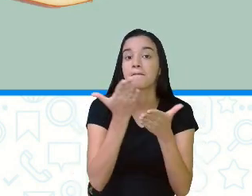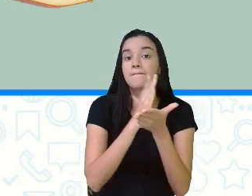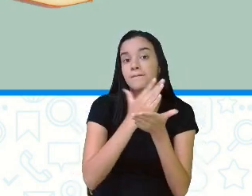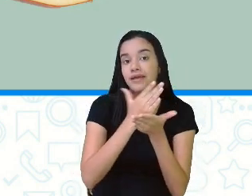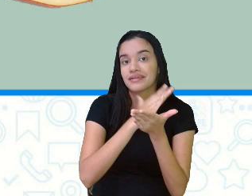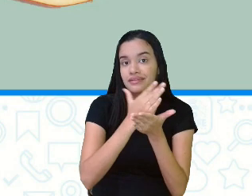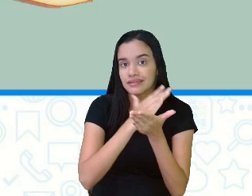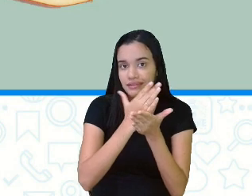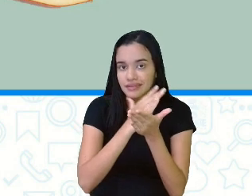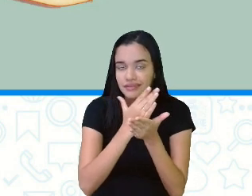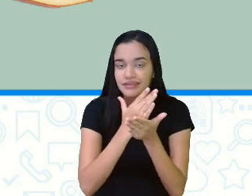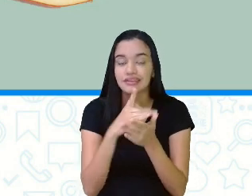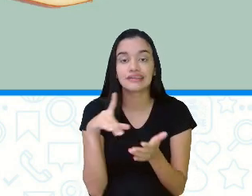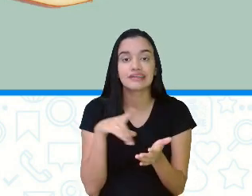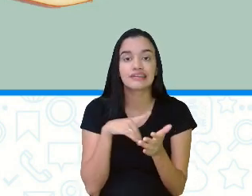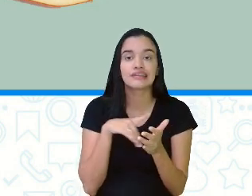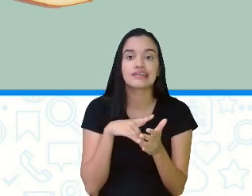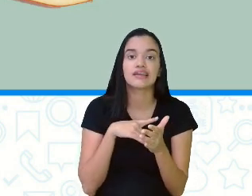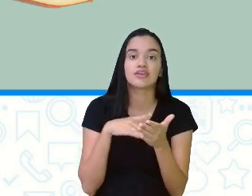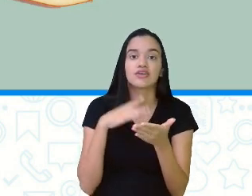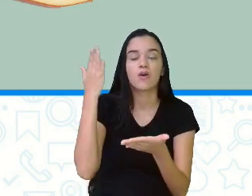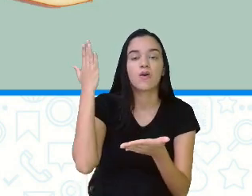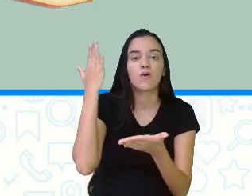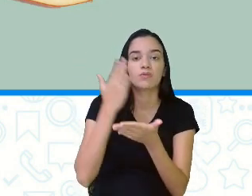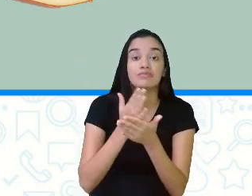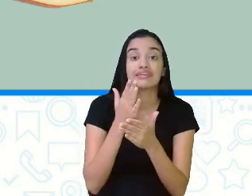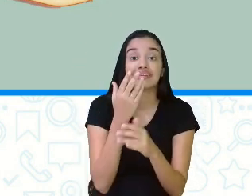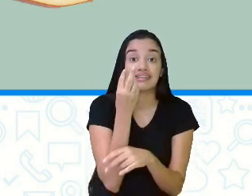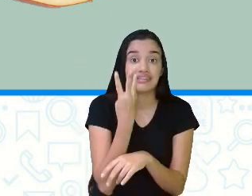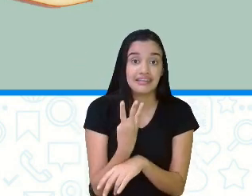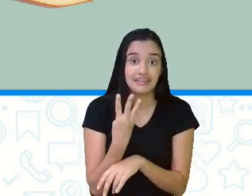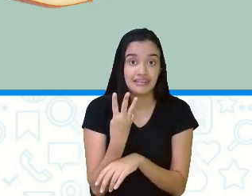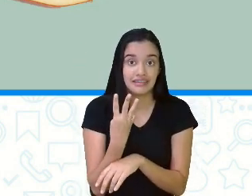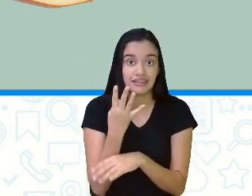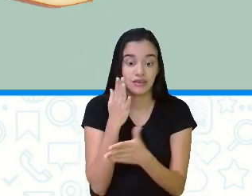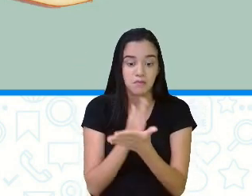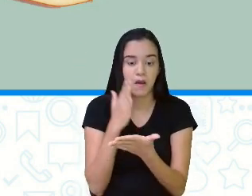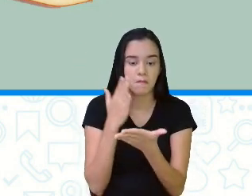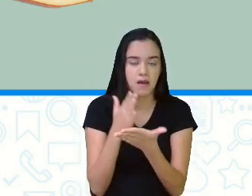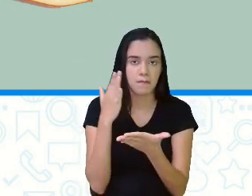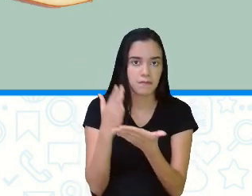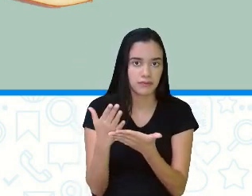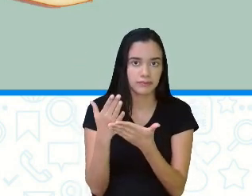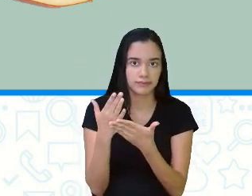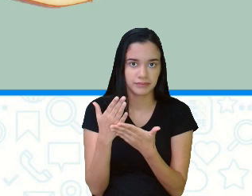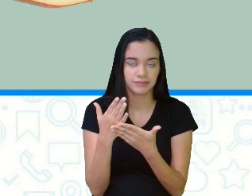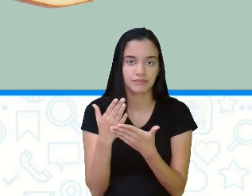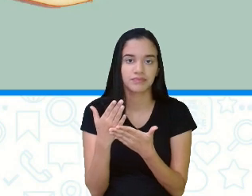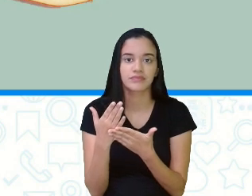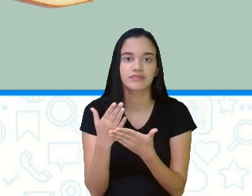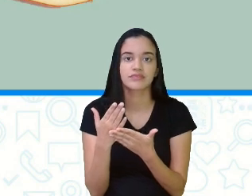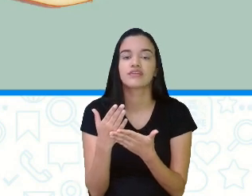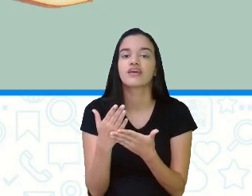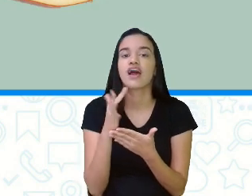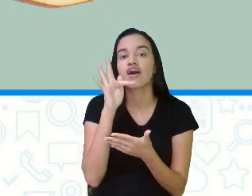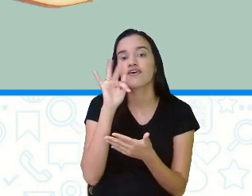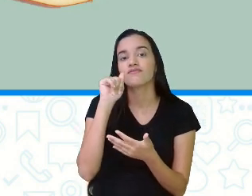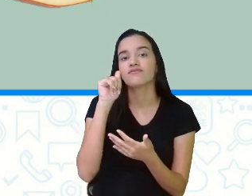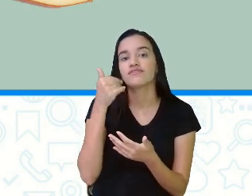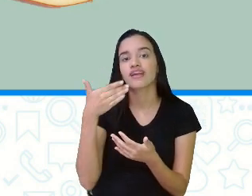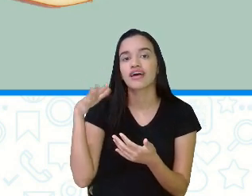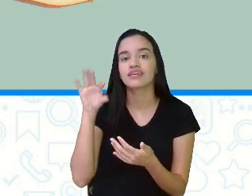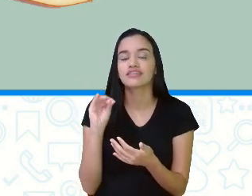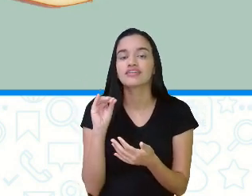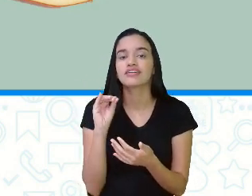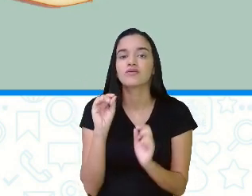metade e tenho um pedaço que foi dividido em 3. Fração. Fração é